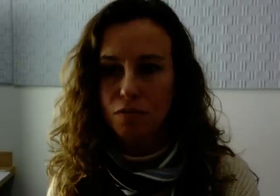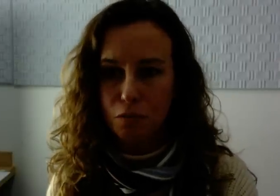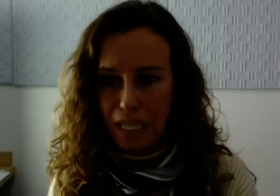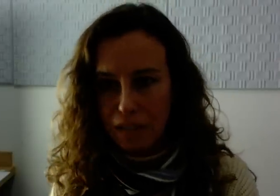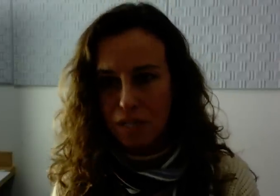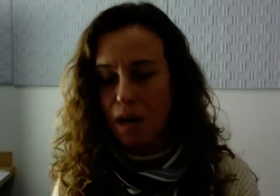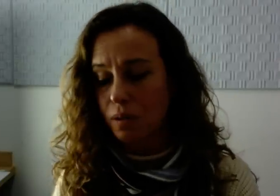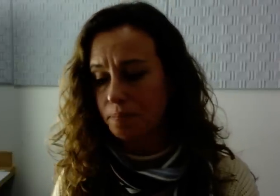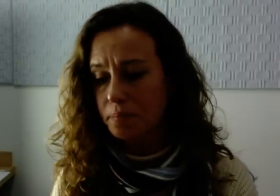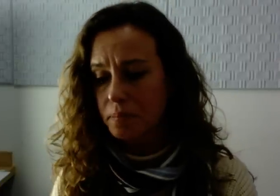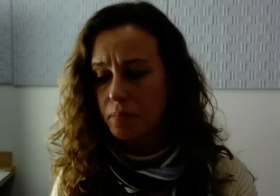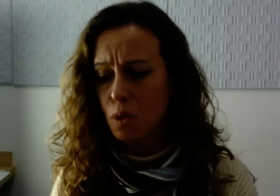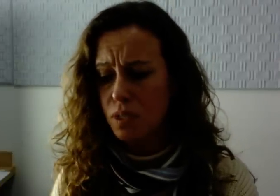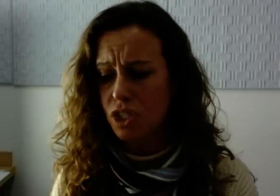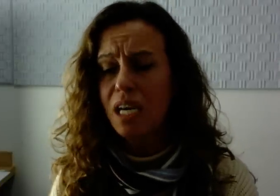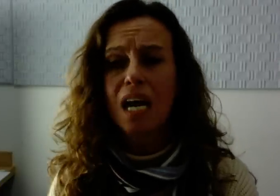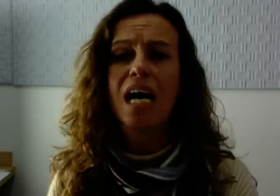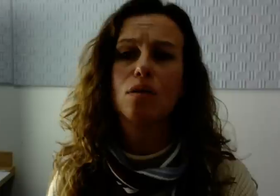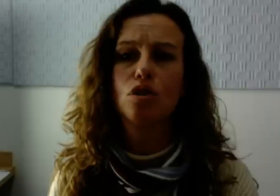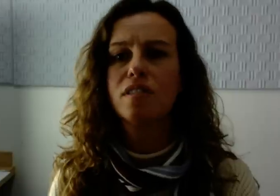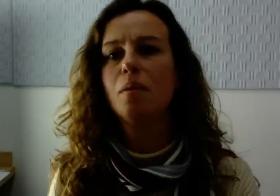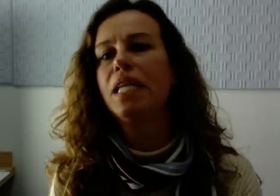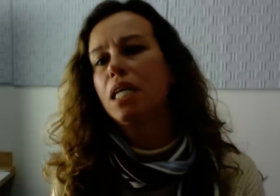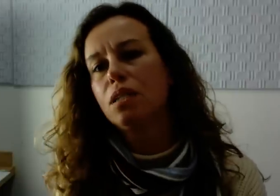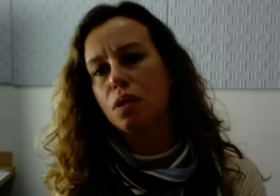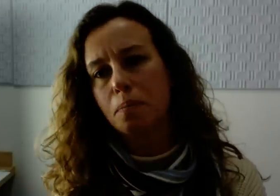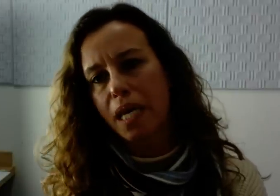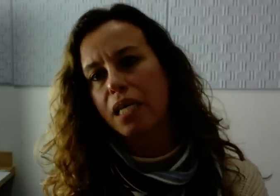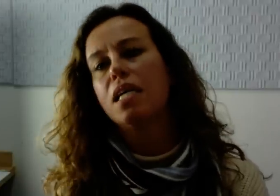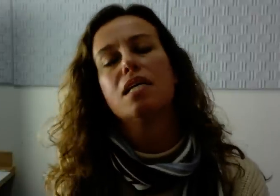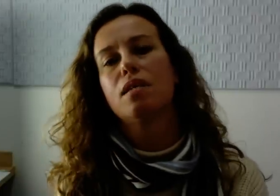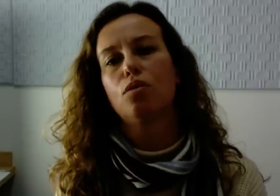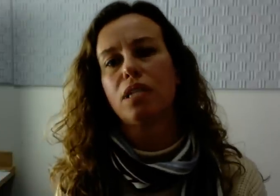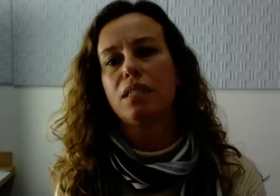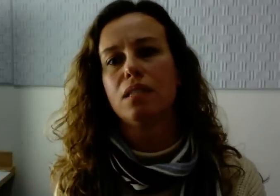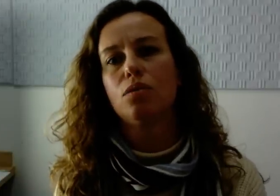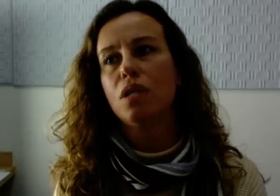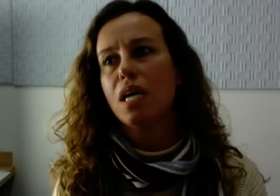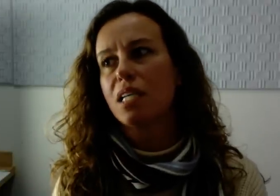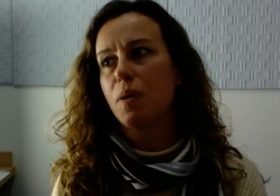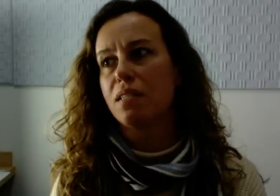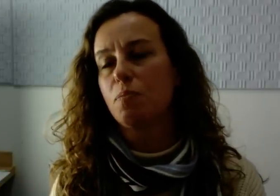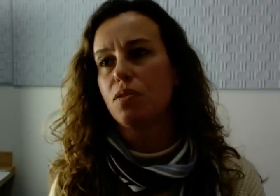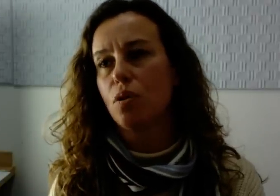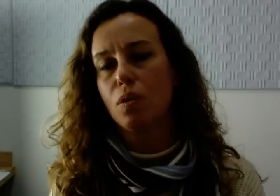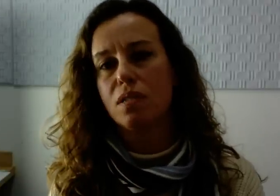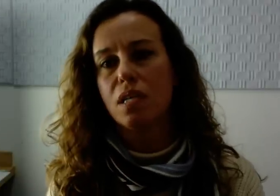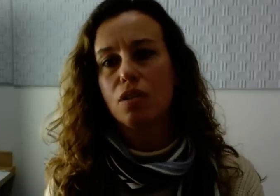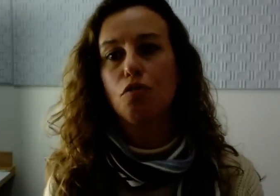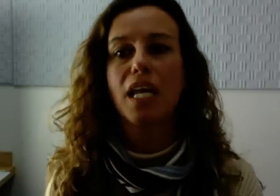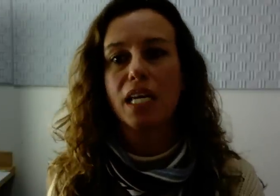positiva eu falei isso em aula ou seja ah eu tô discriminando também se eu tô tratando as essas